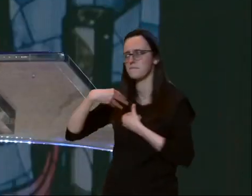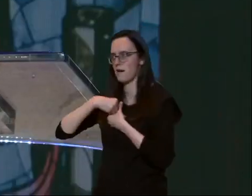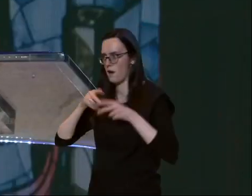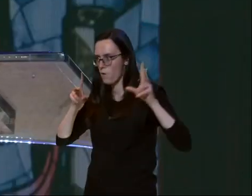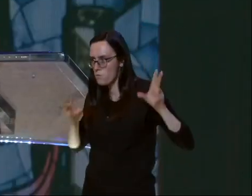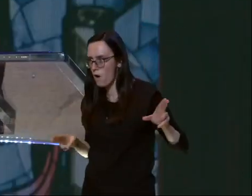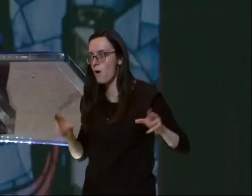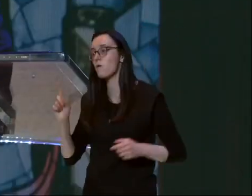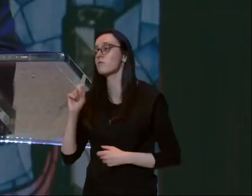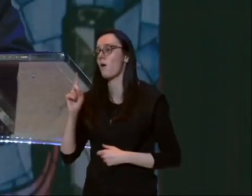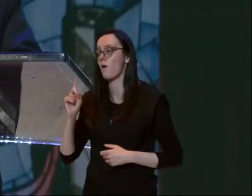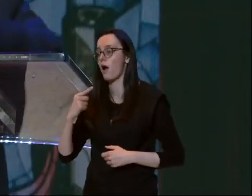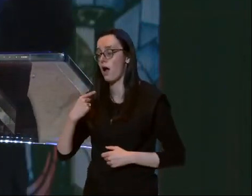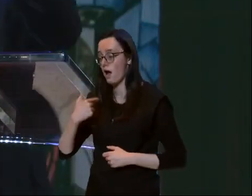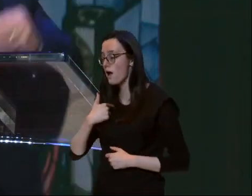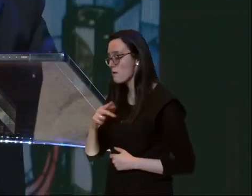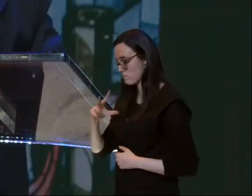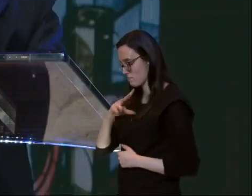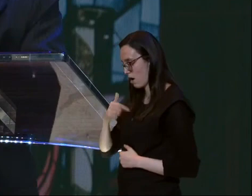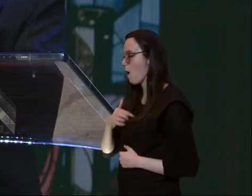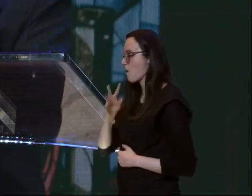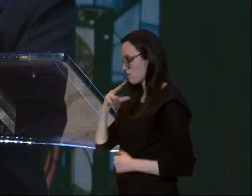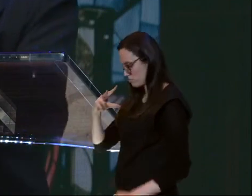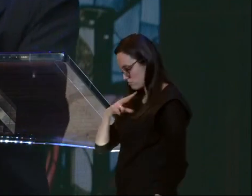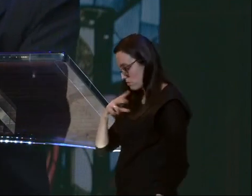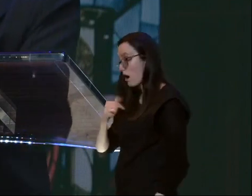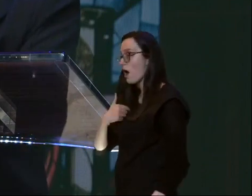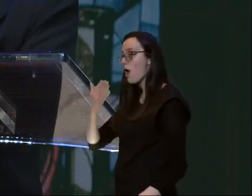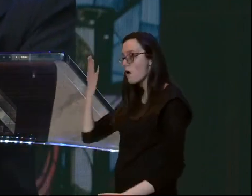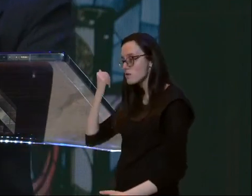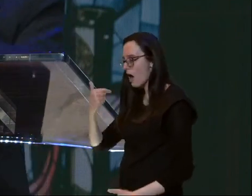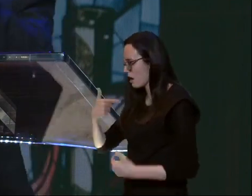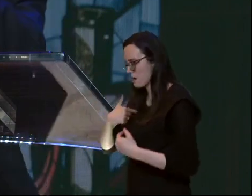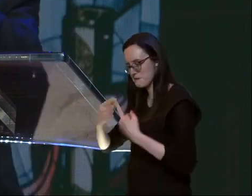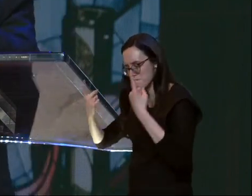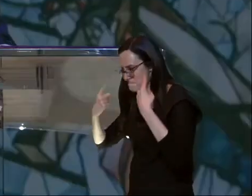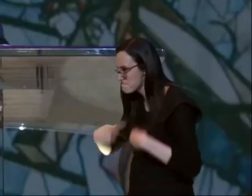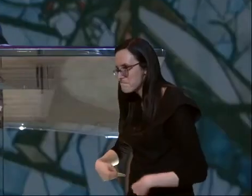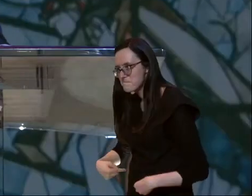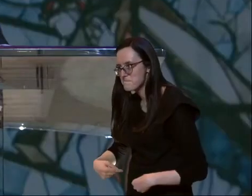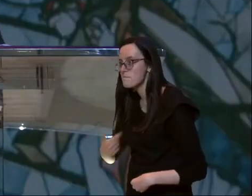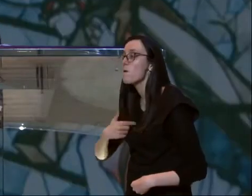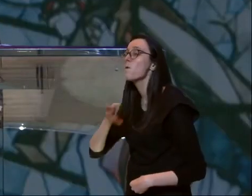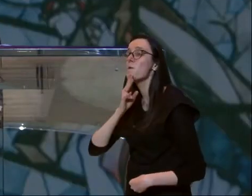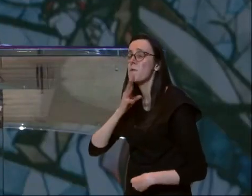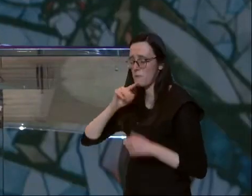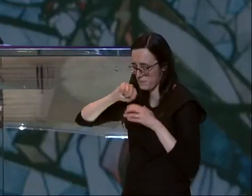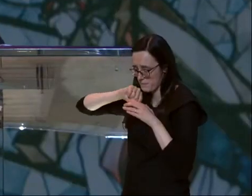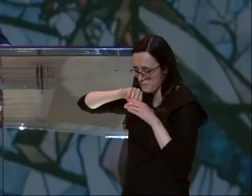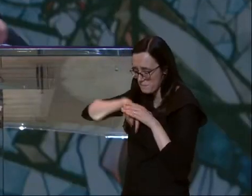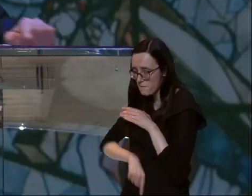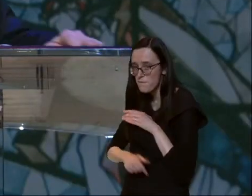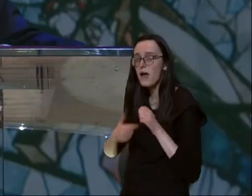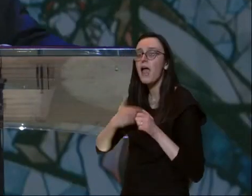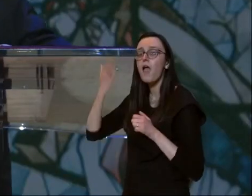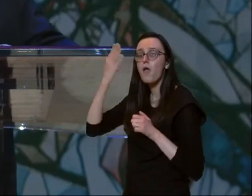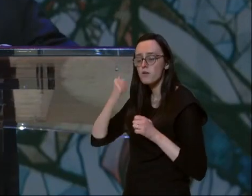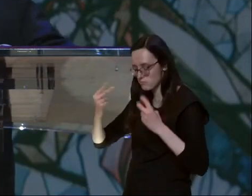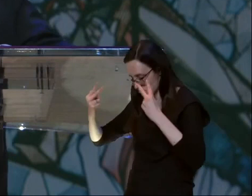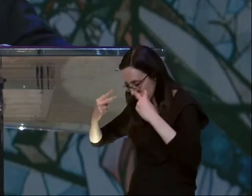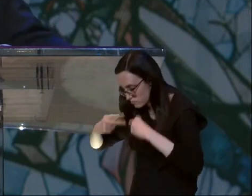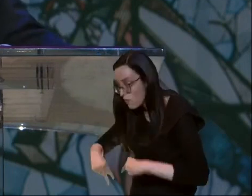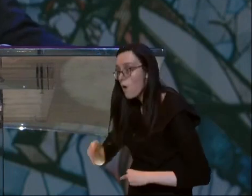obscuridade e fico diante da minha nudez, da transparência, da realidade,